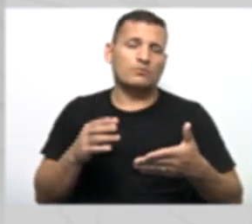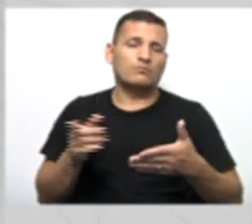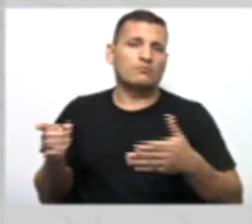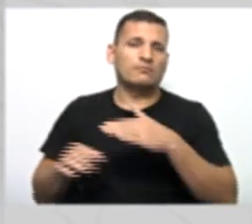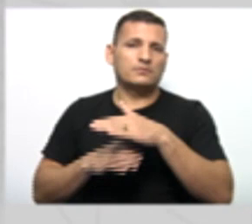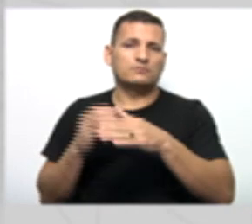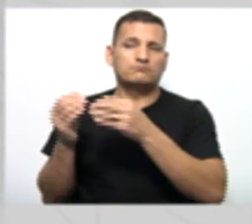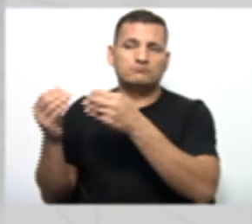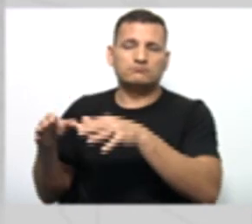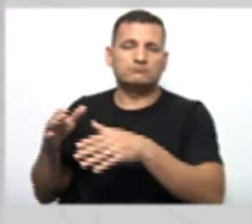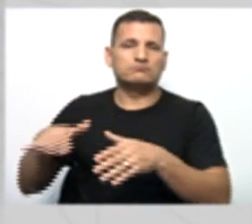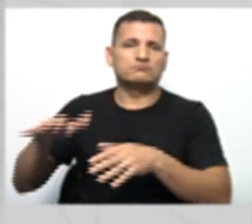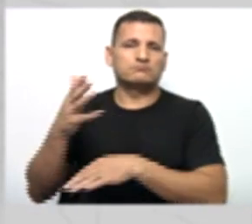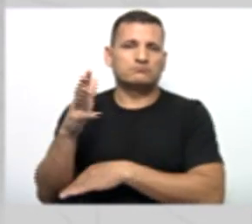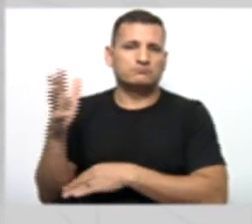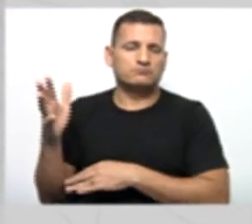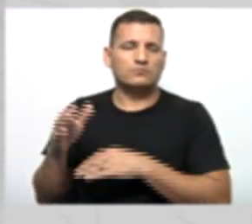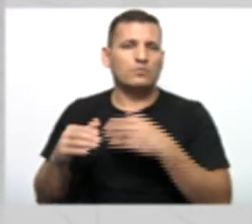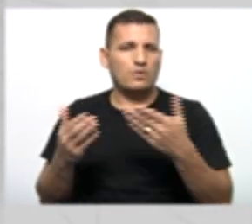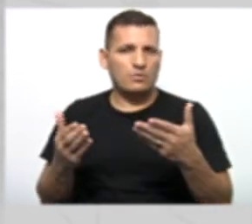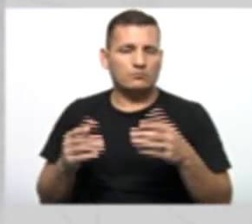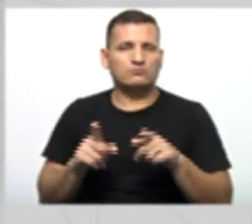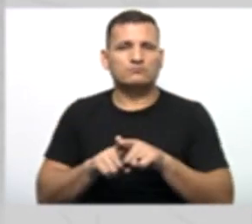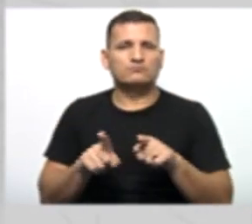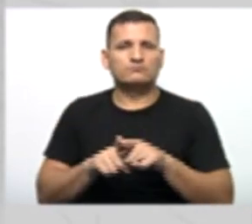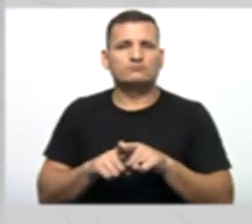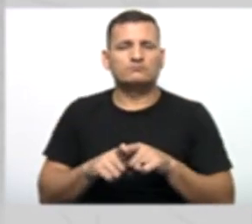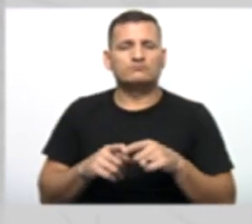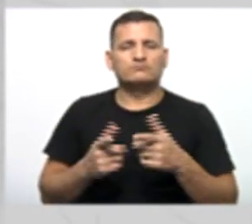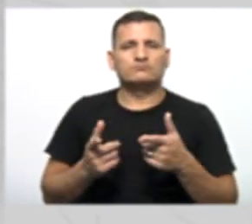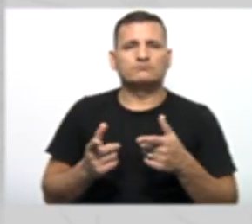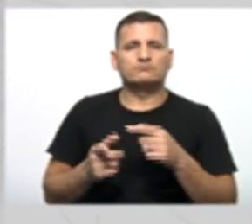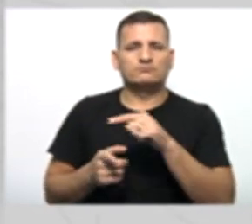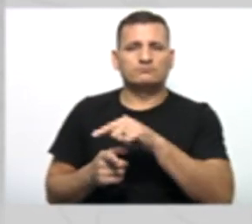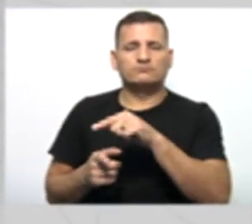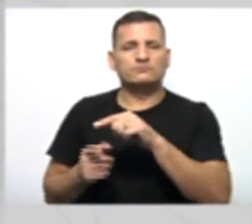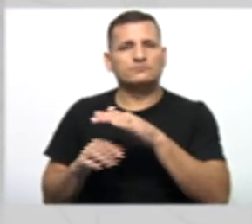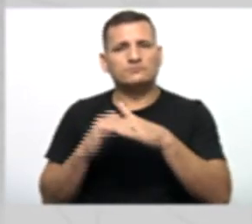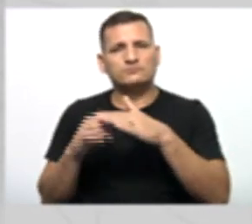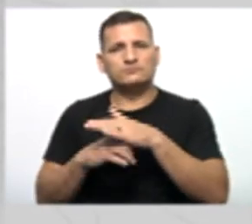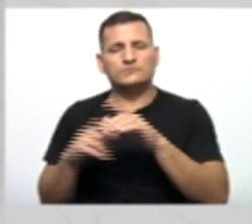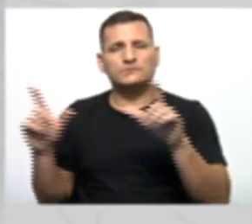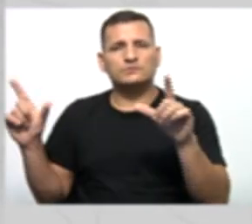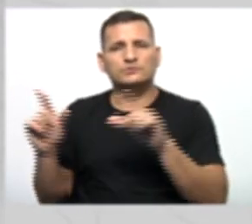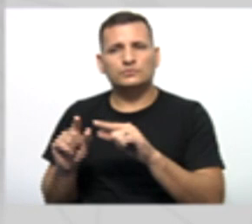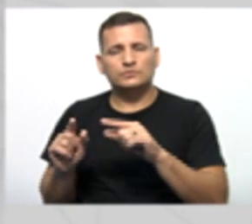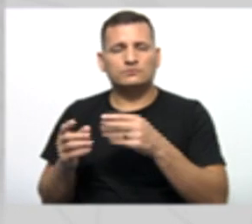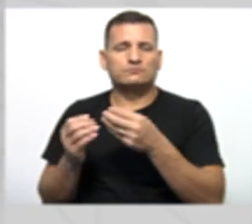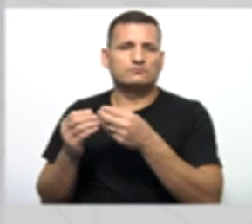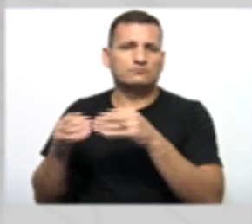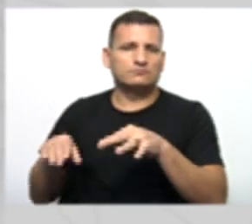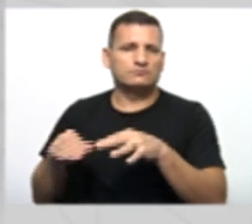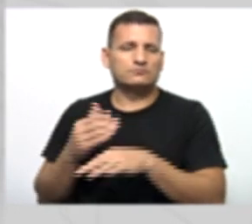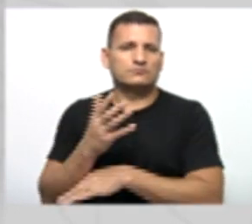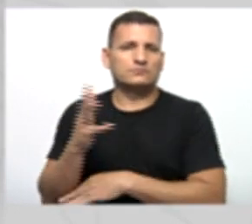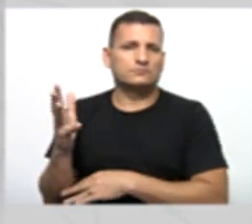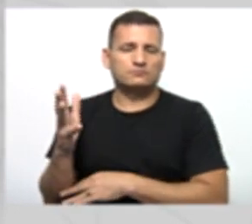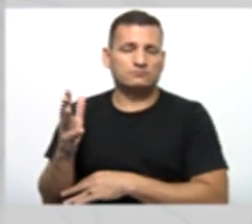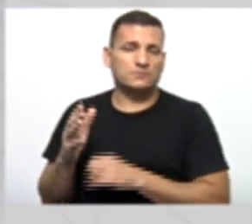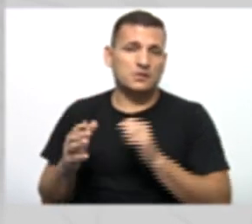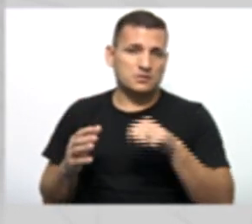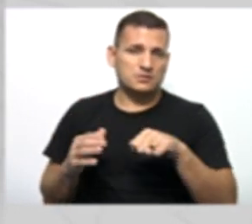pode causar e quais são as ações que ela vai tomar para minimizar esses impactos, para que assim ele